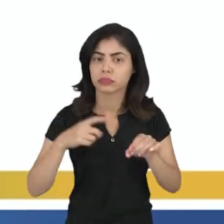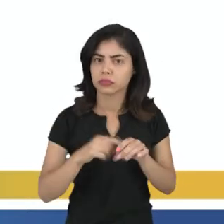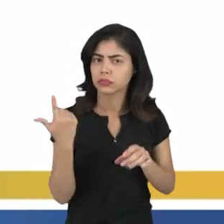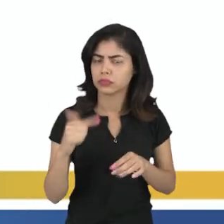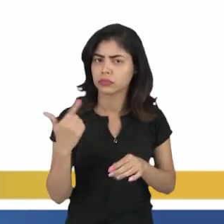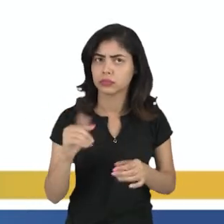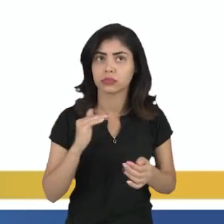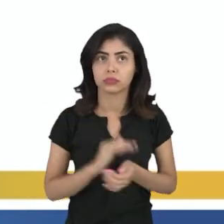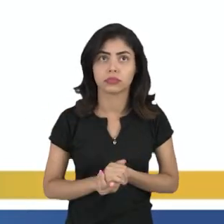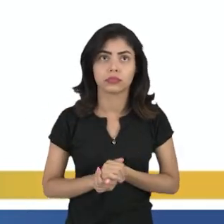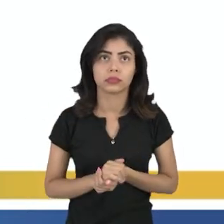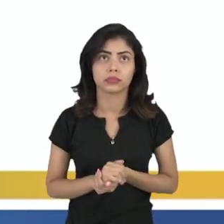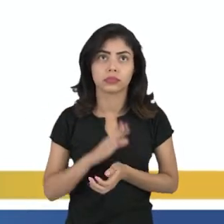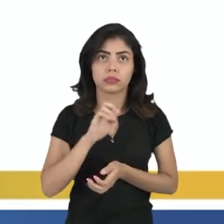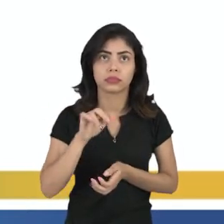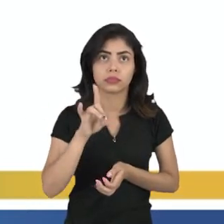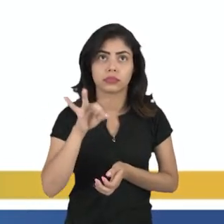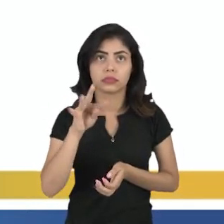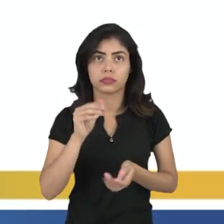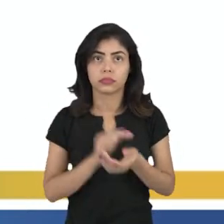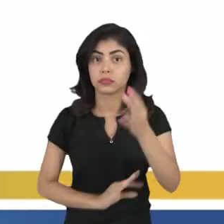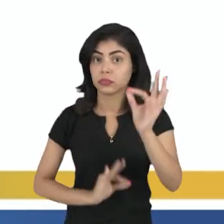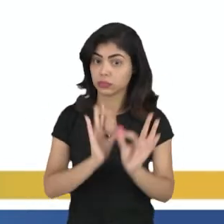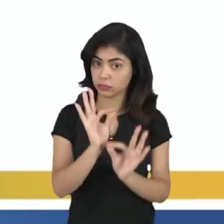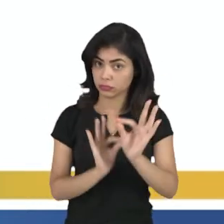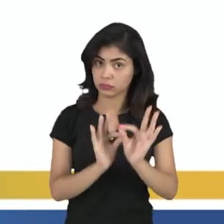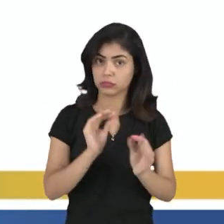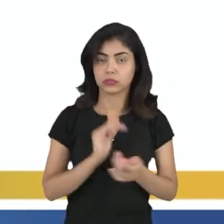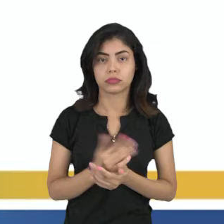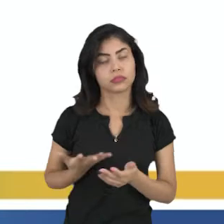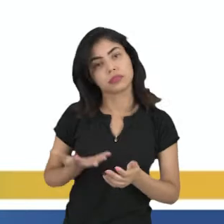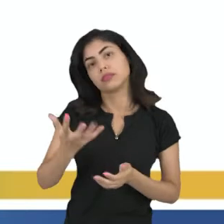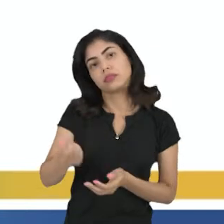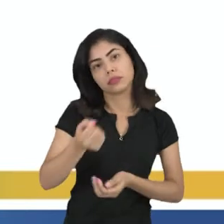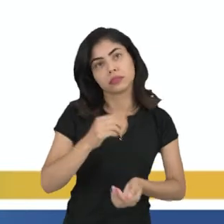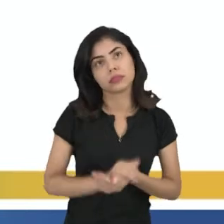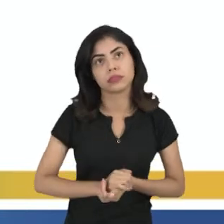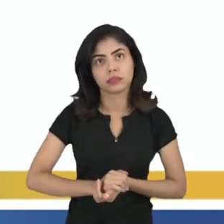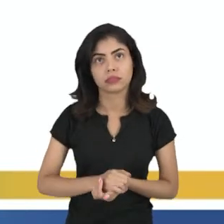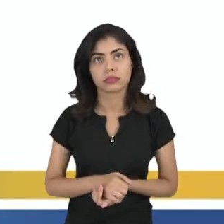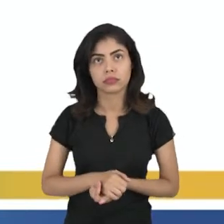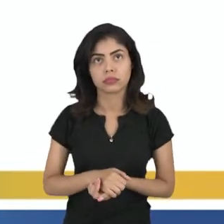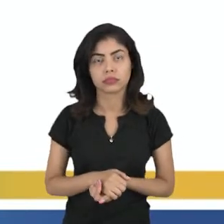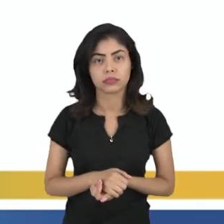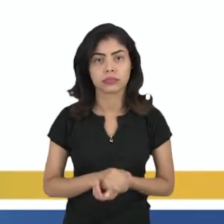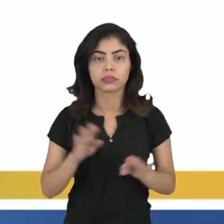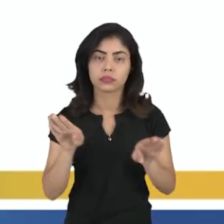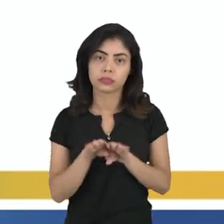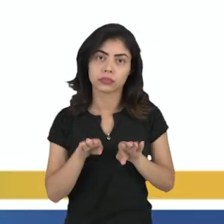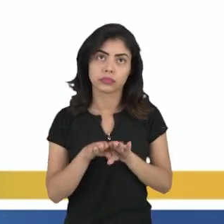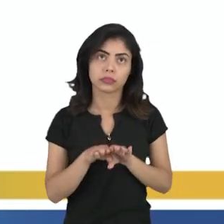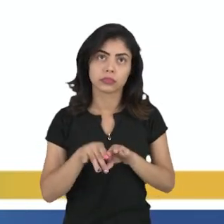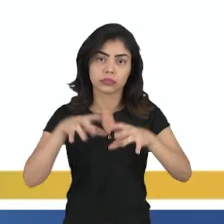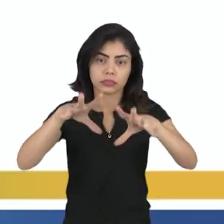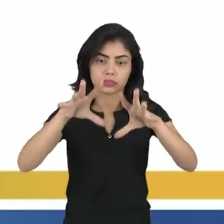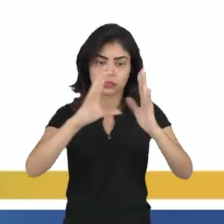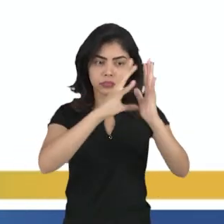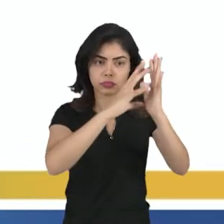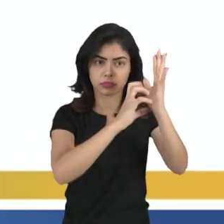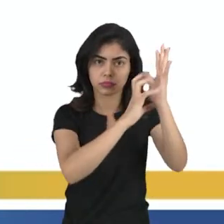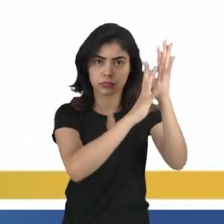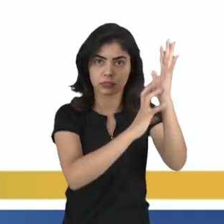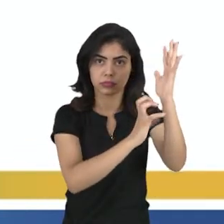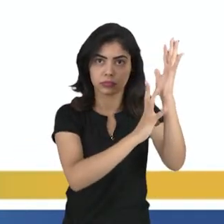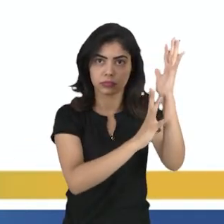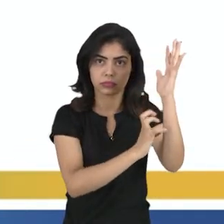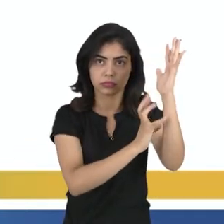fecundação, então o endométrio que se preparou para o recebimento de um embrião, ele vai começar a se descamar, o que já